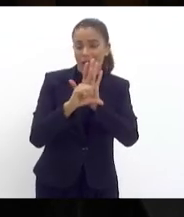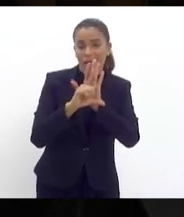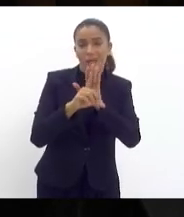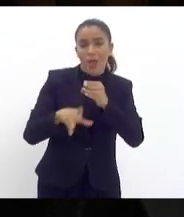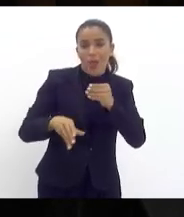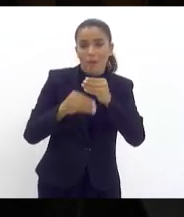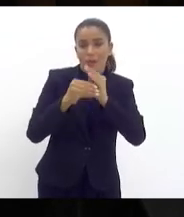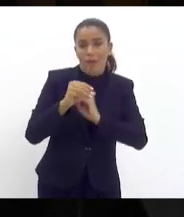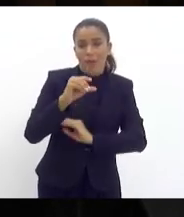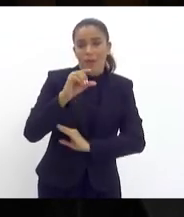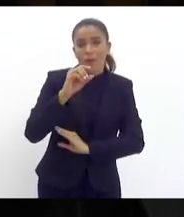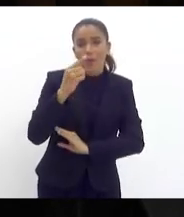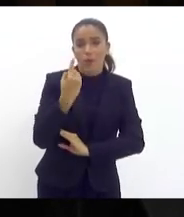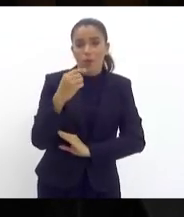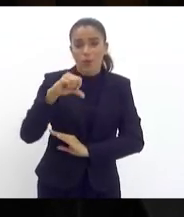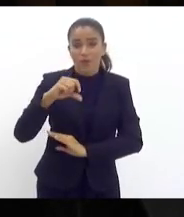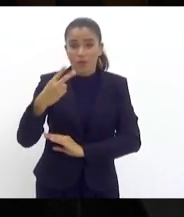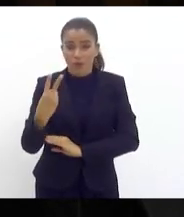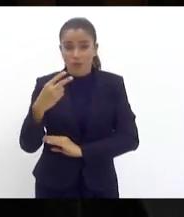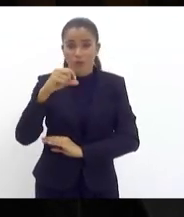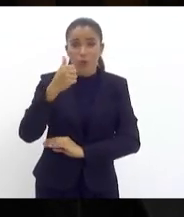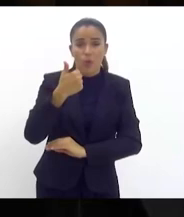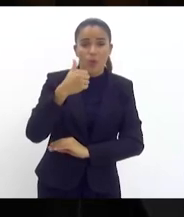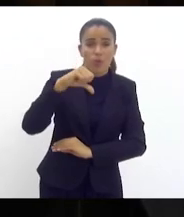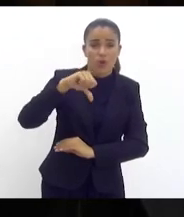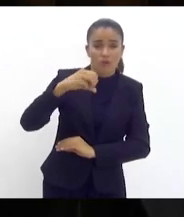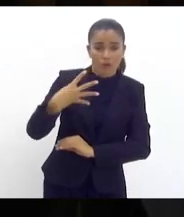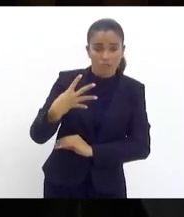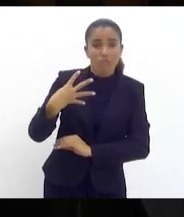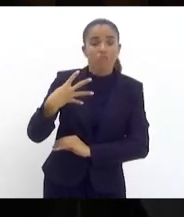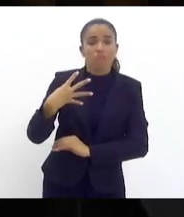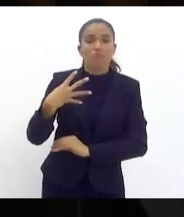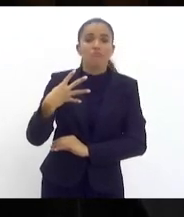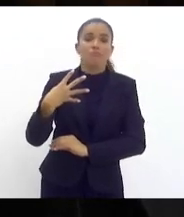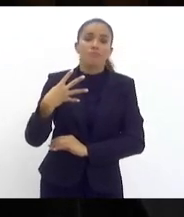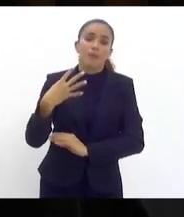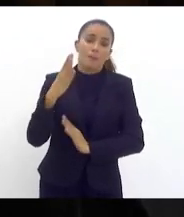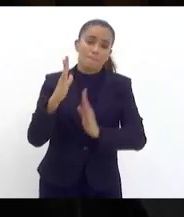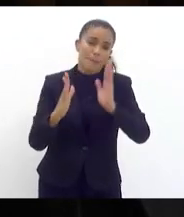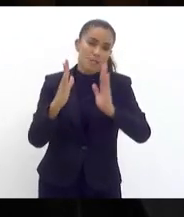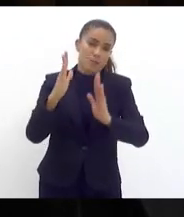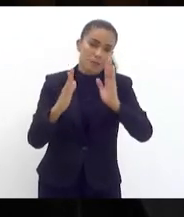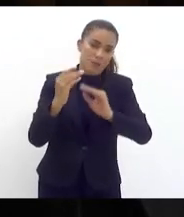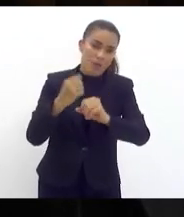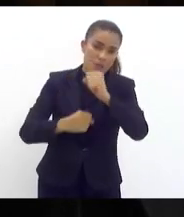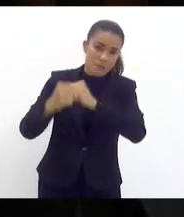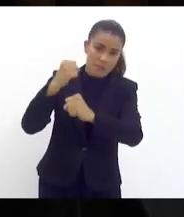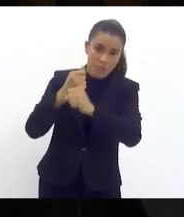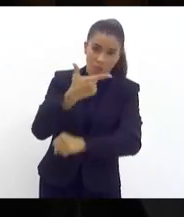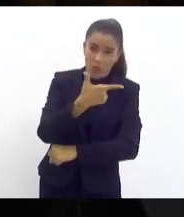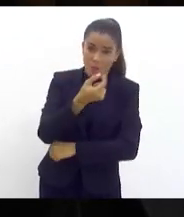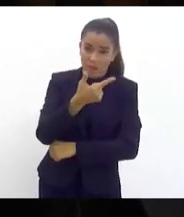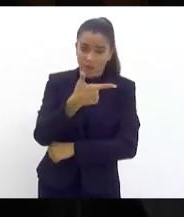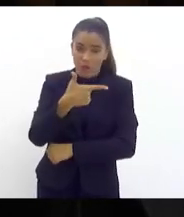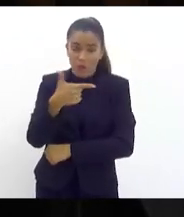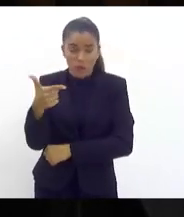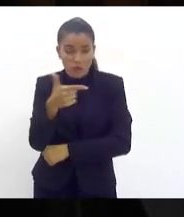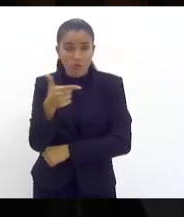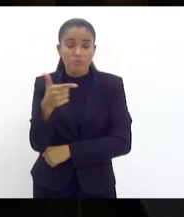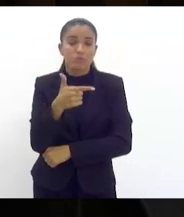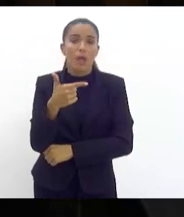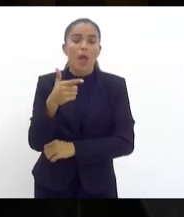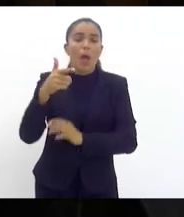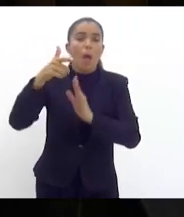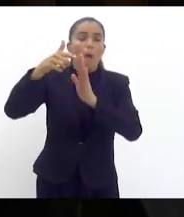192 e 194 fizeram, no meio do ano de 22, uma redução abrupta de